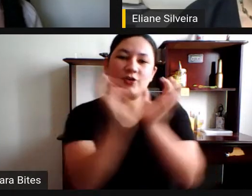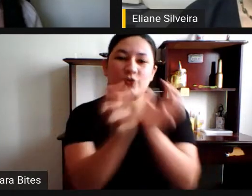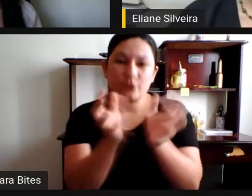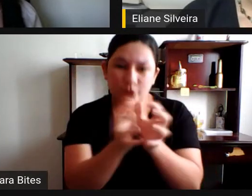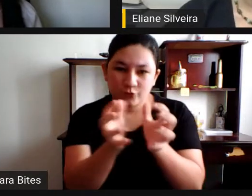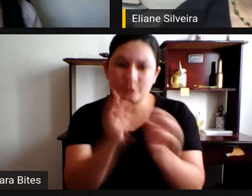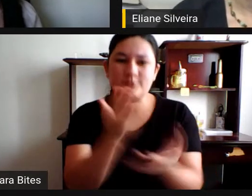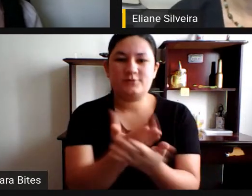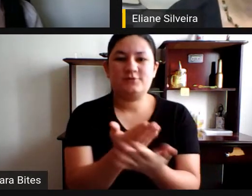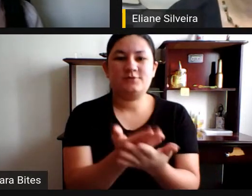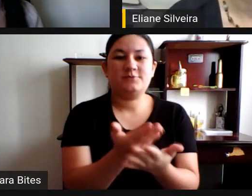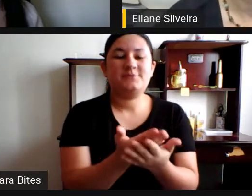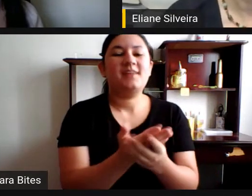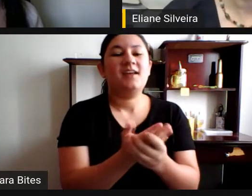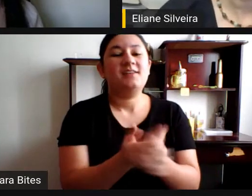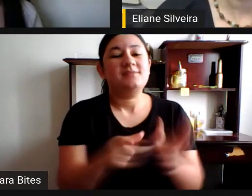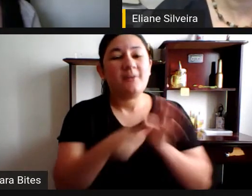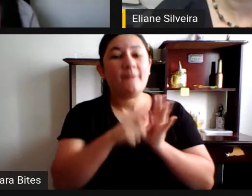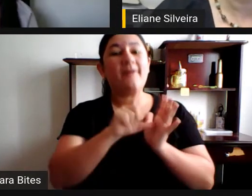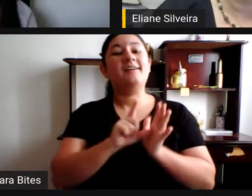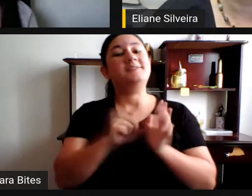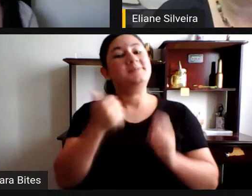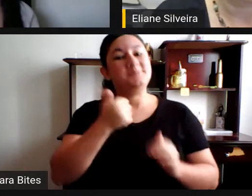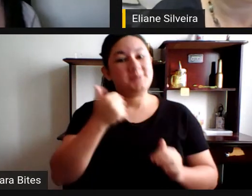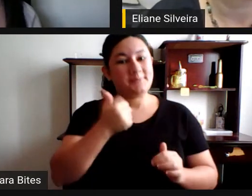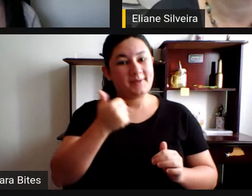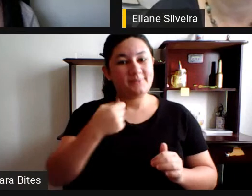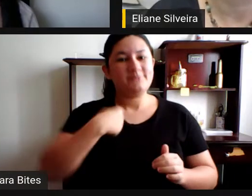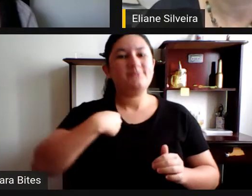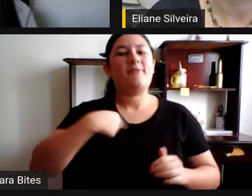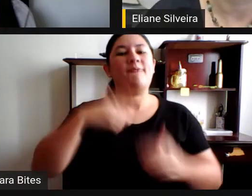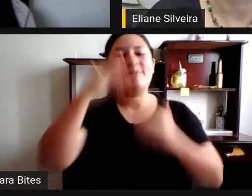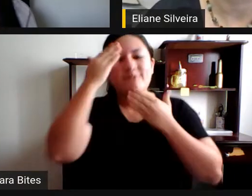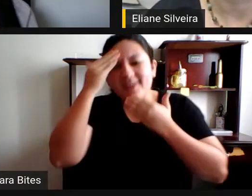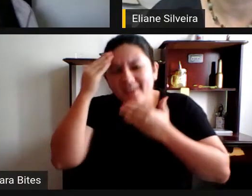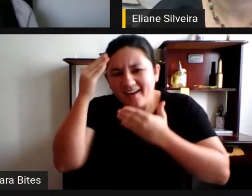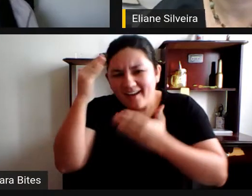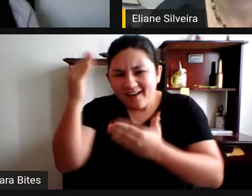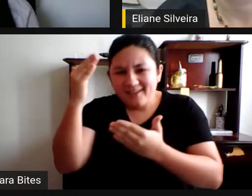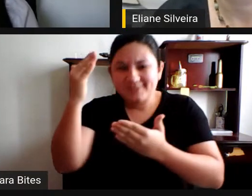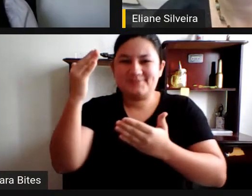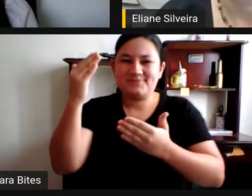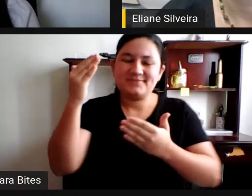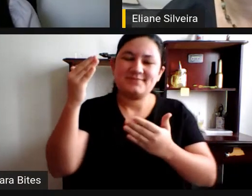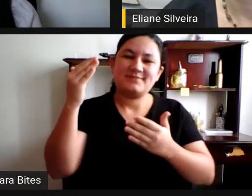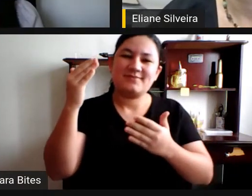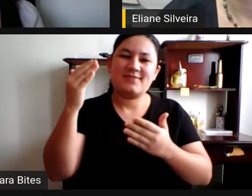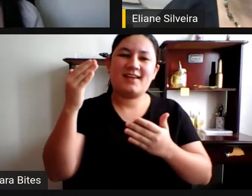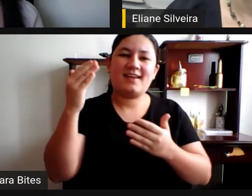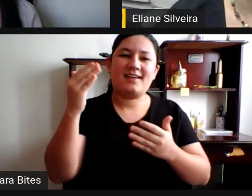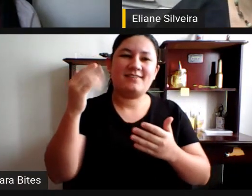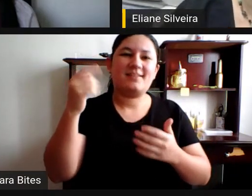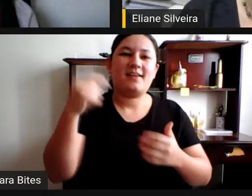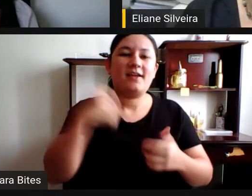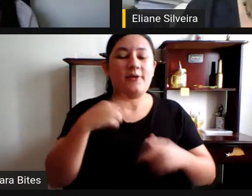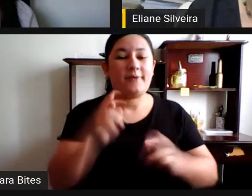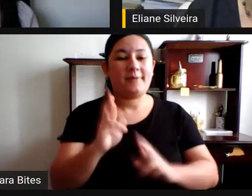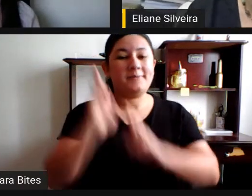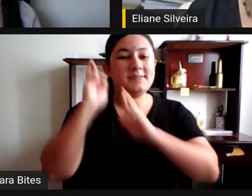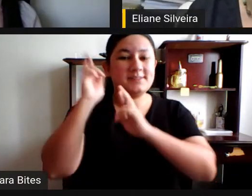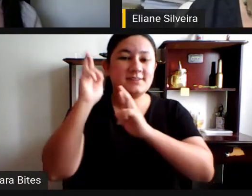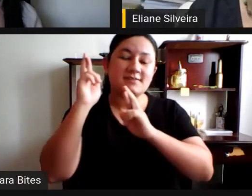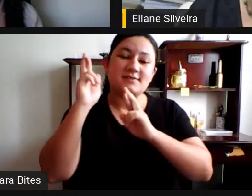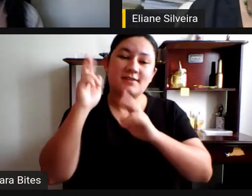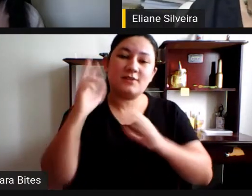gostaria aí de agradecer já a professora, em nome de toda a comissão organizadora da Evel, por ter